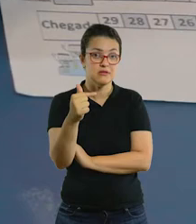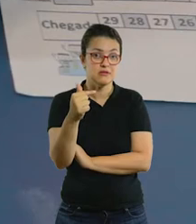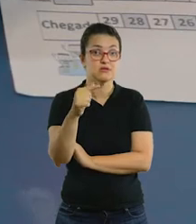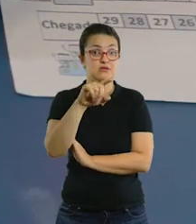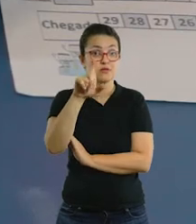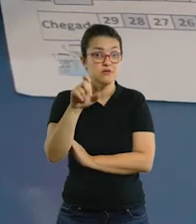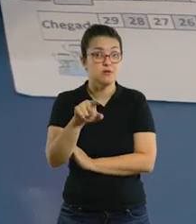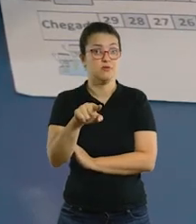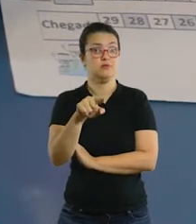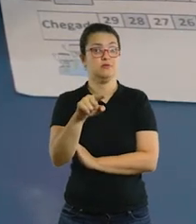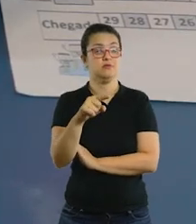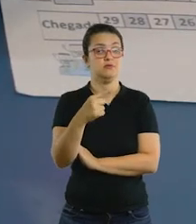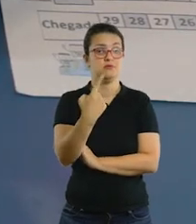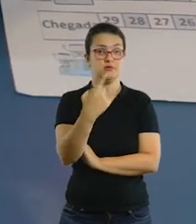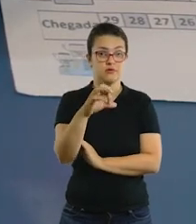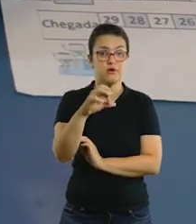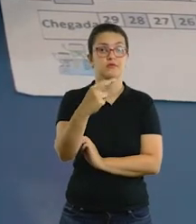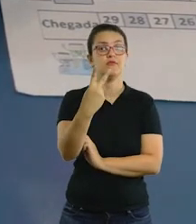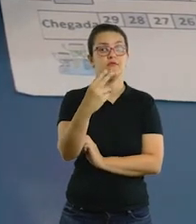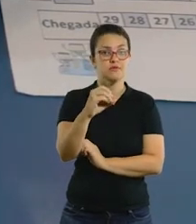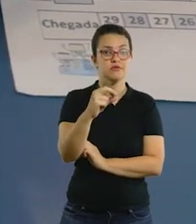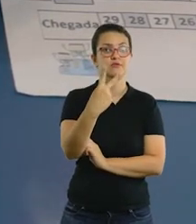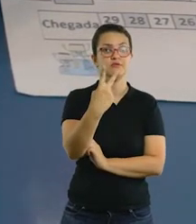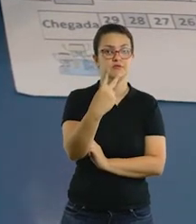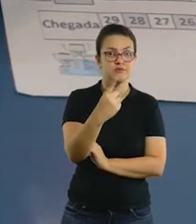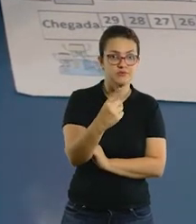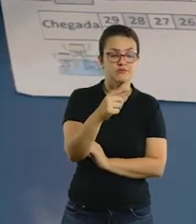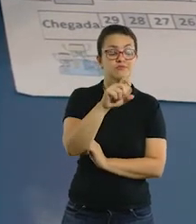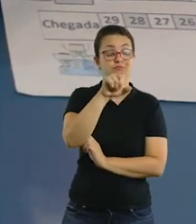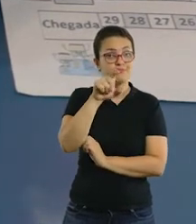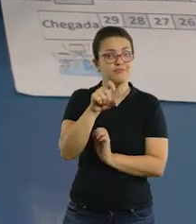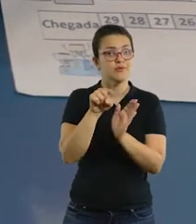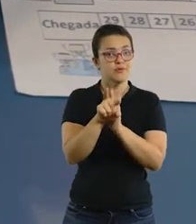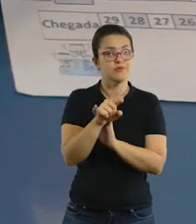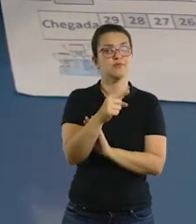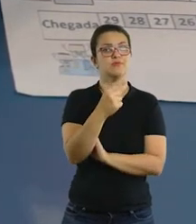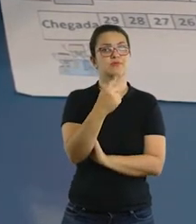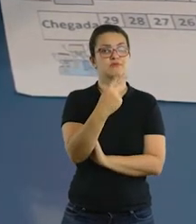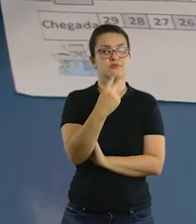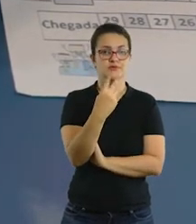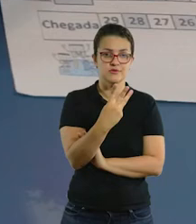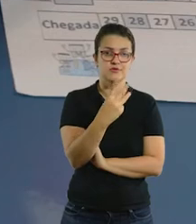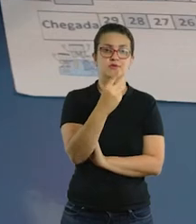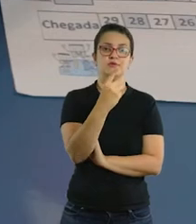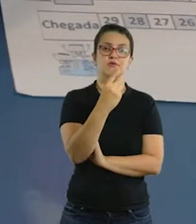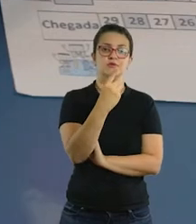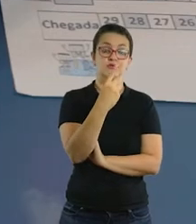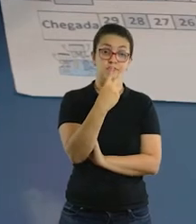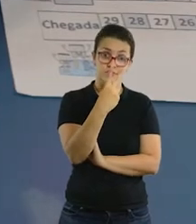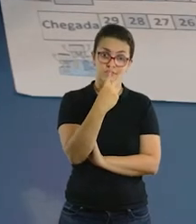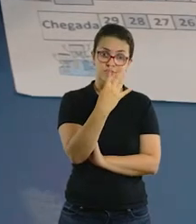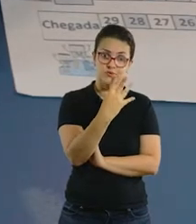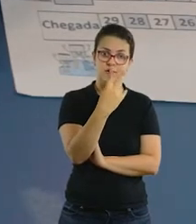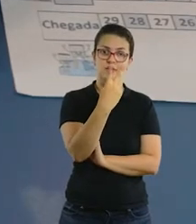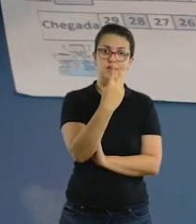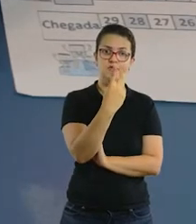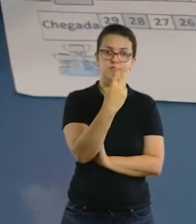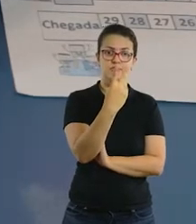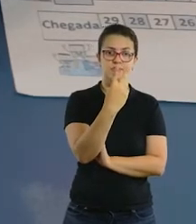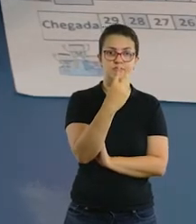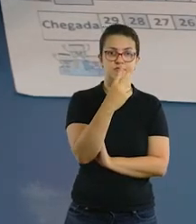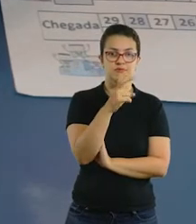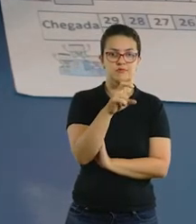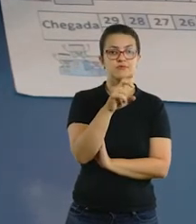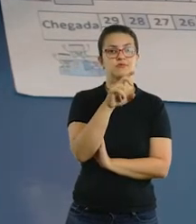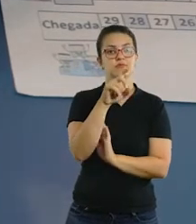interrogação. 19, 20, 21, interrogação. 23, 24, interrogação. 26,